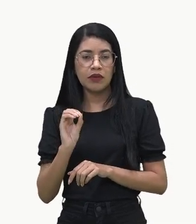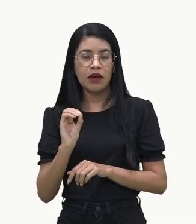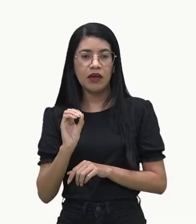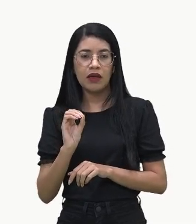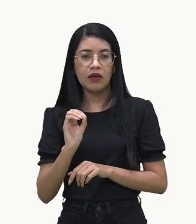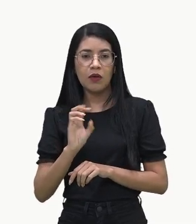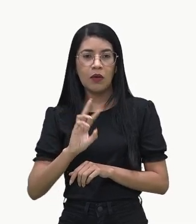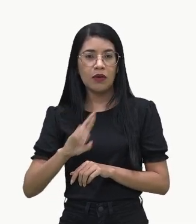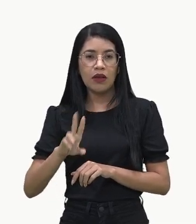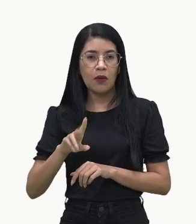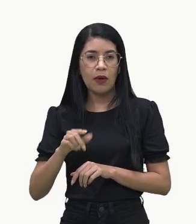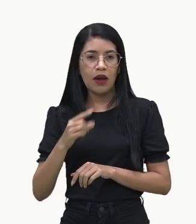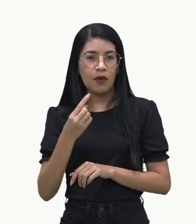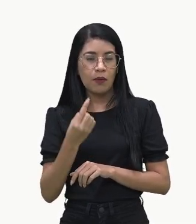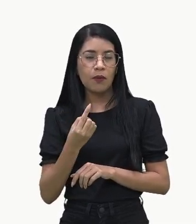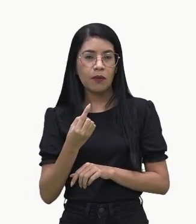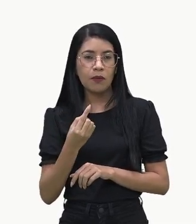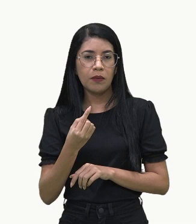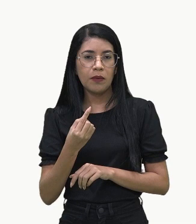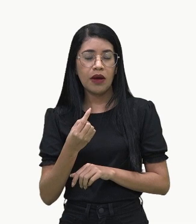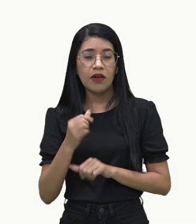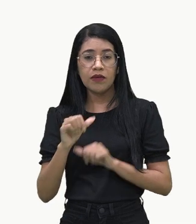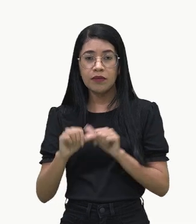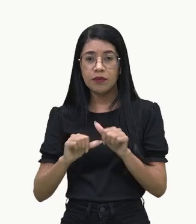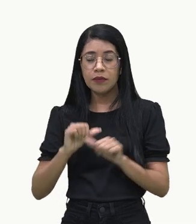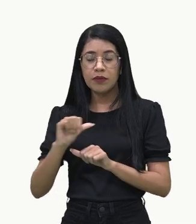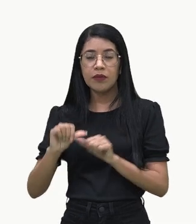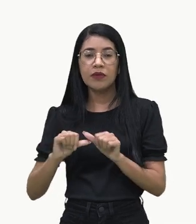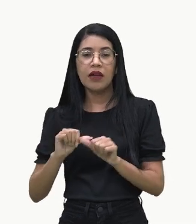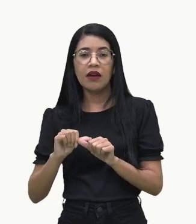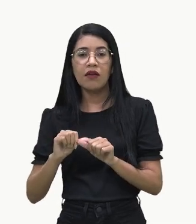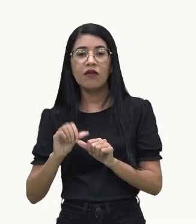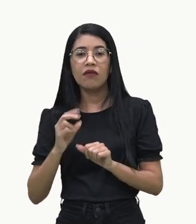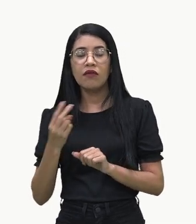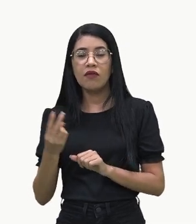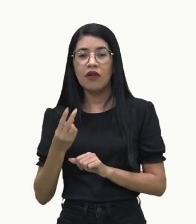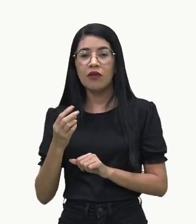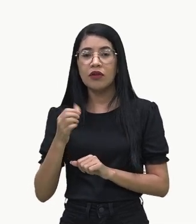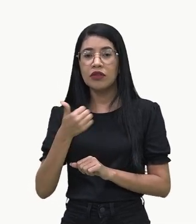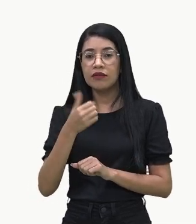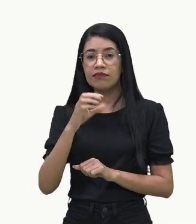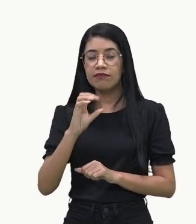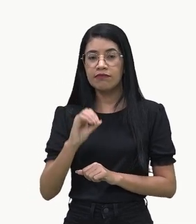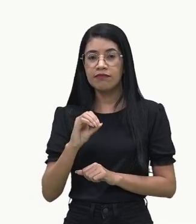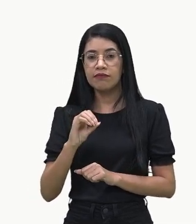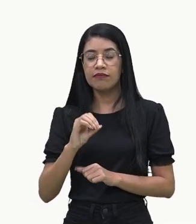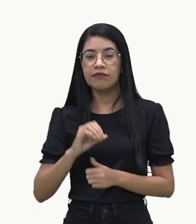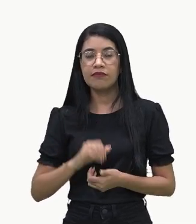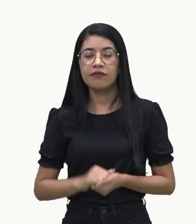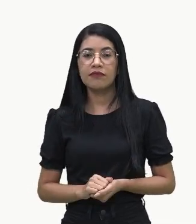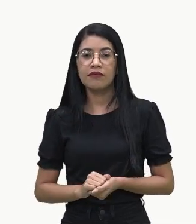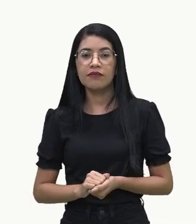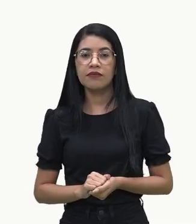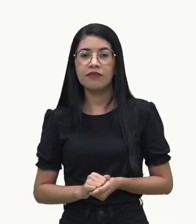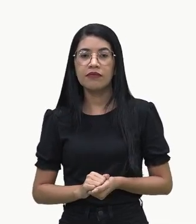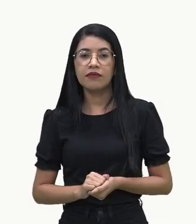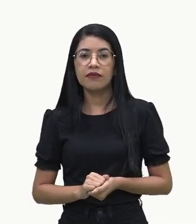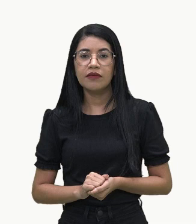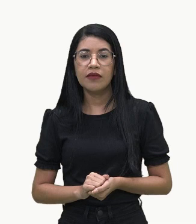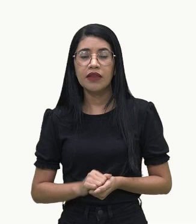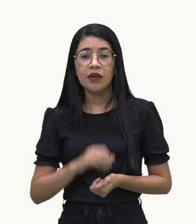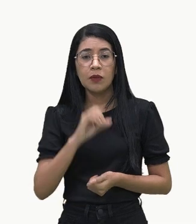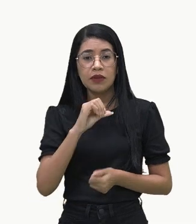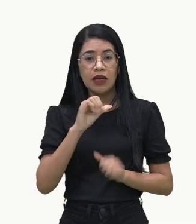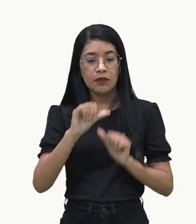vai passar como 1. Ele vai passar com o valor de 10. Então, o 0 vai se tornar